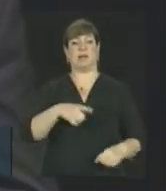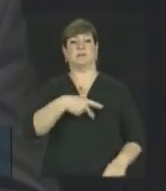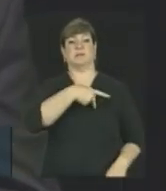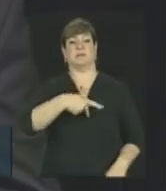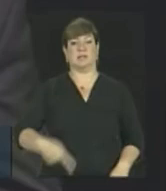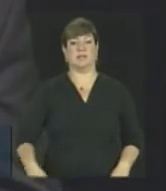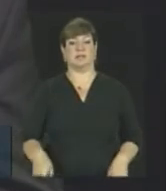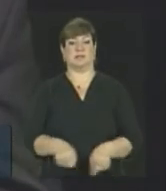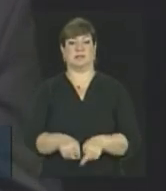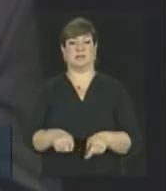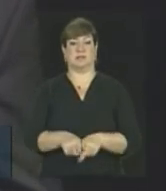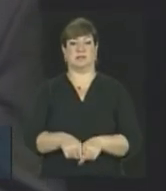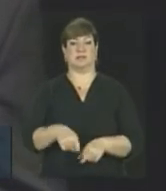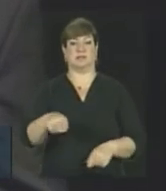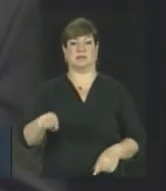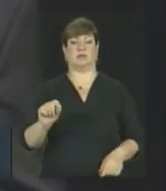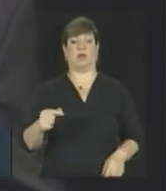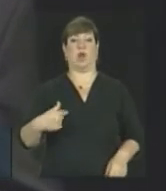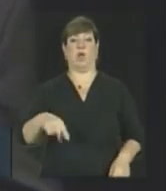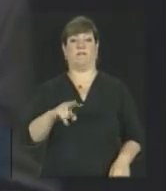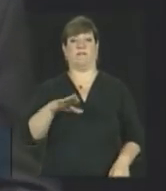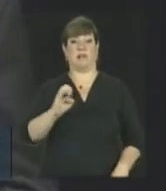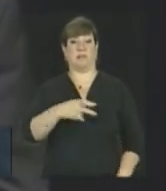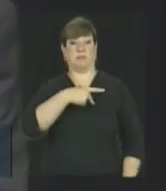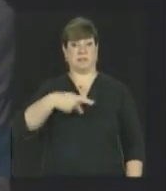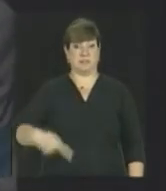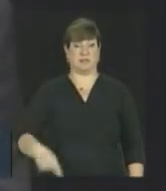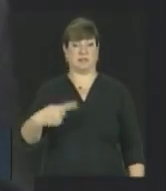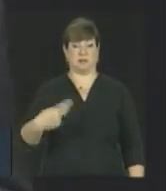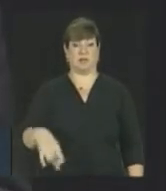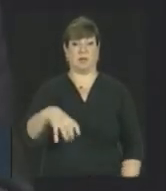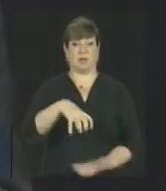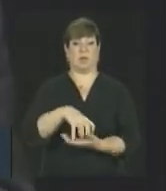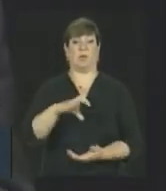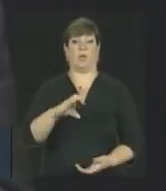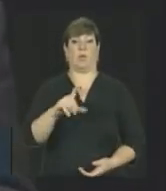Esporte Clube Pinheiros, nosso vice-presidente Arnaldo Ferraz,